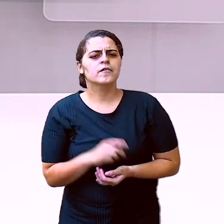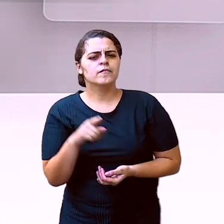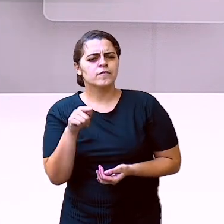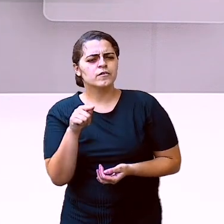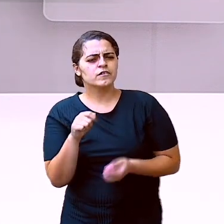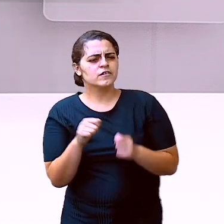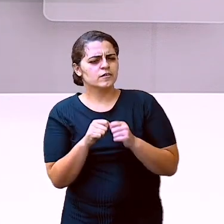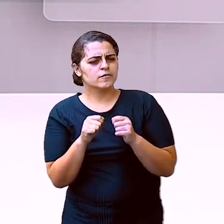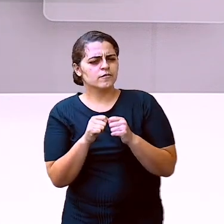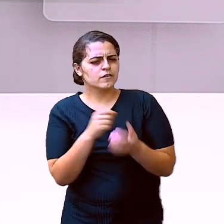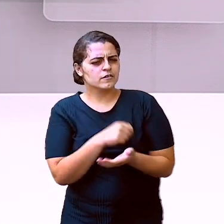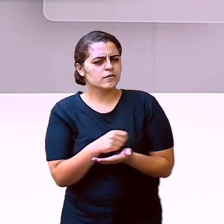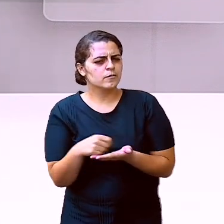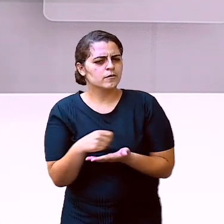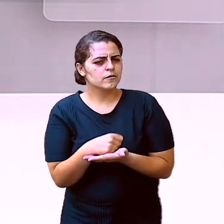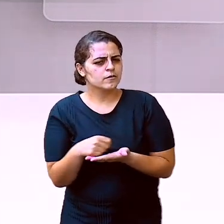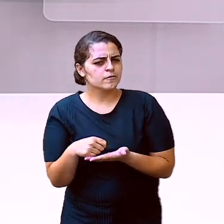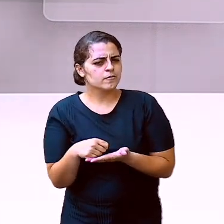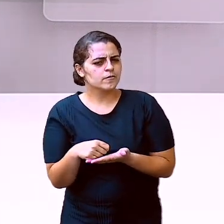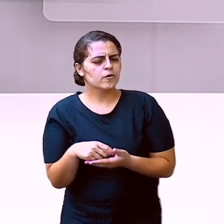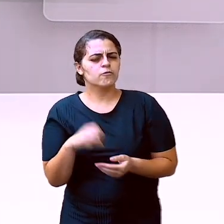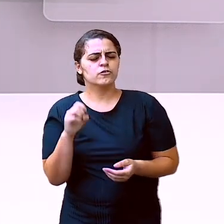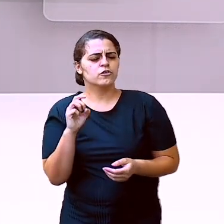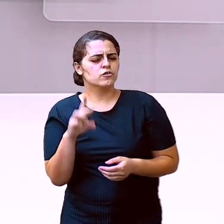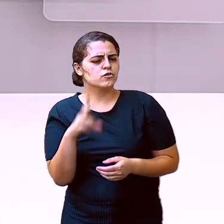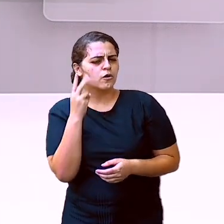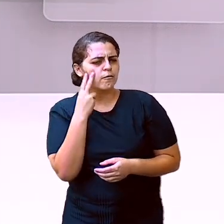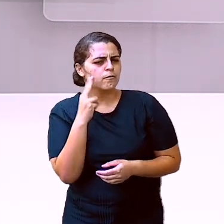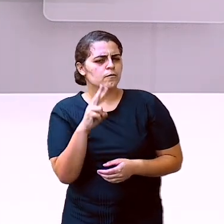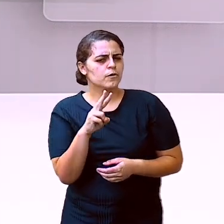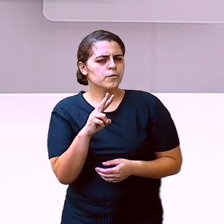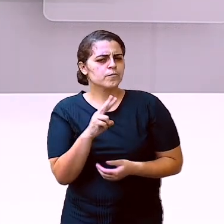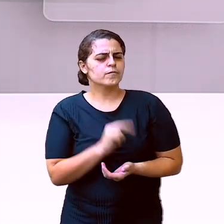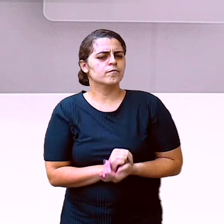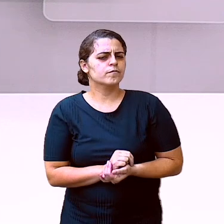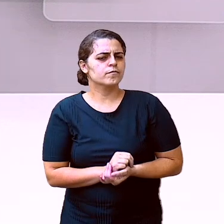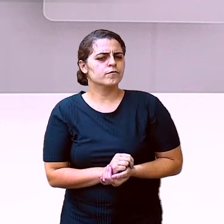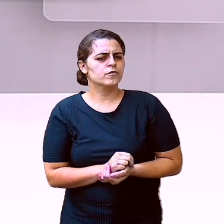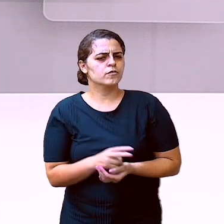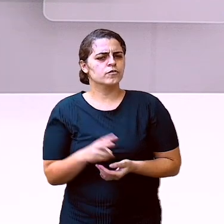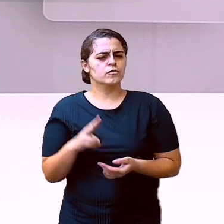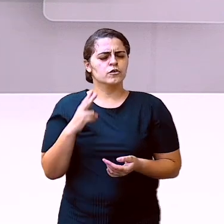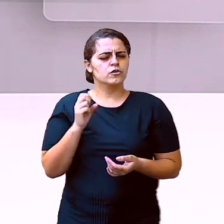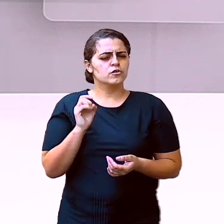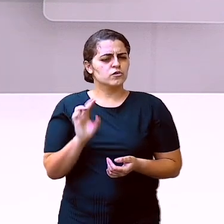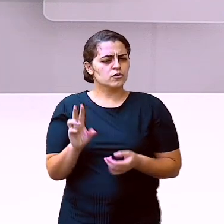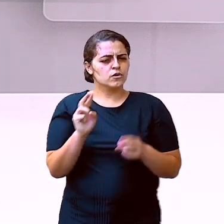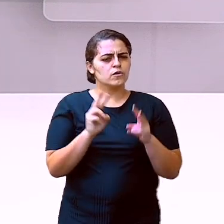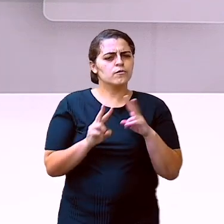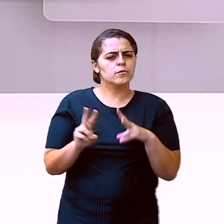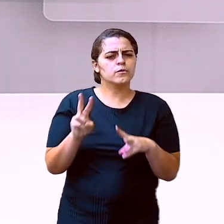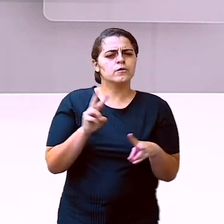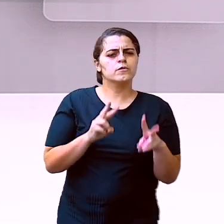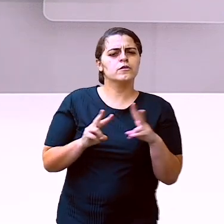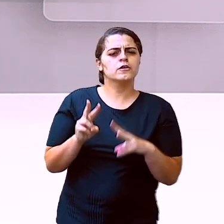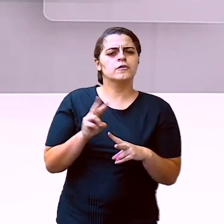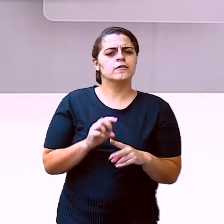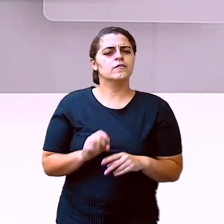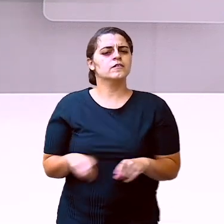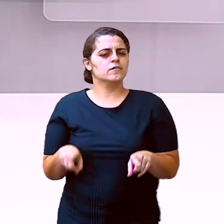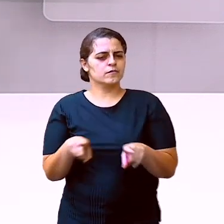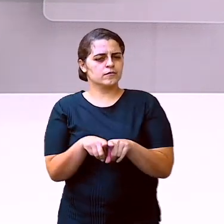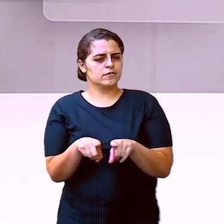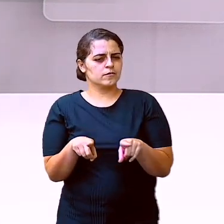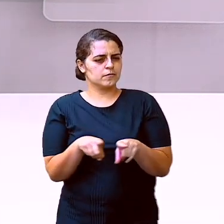Você fez alguma anotação ou você só observou? Se você só observou, você